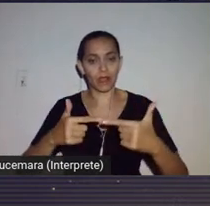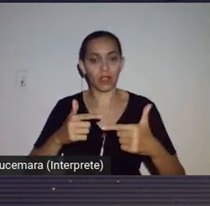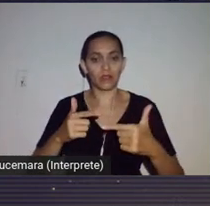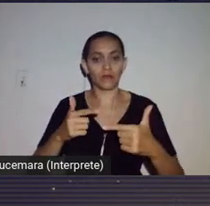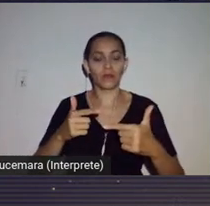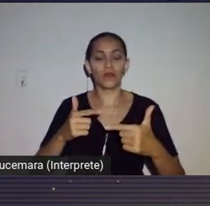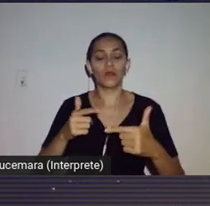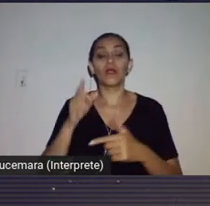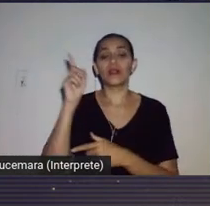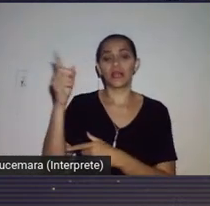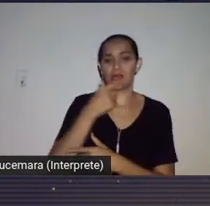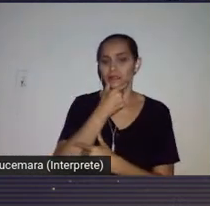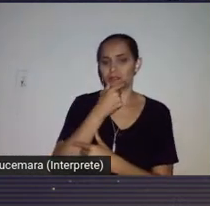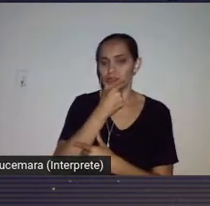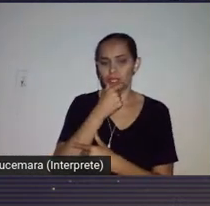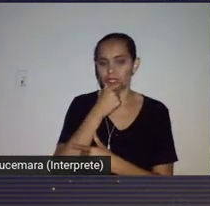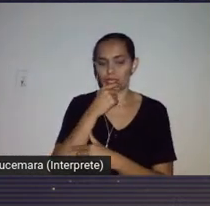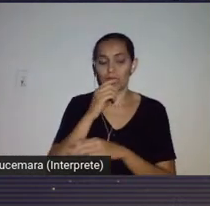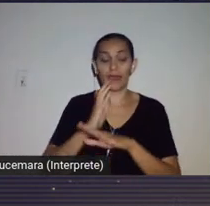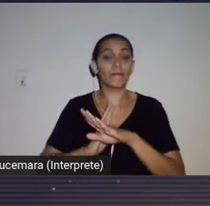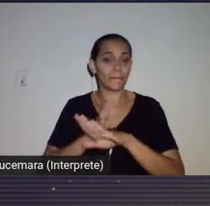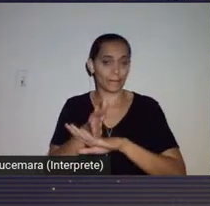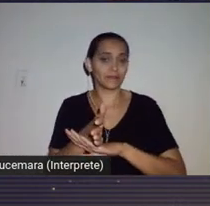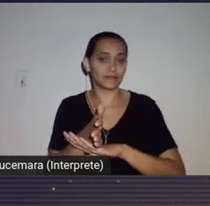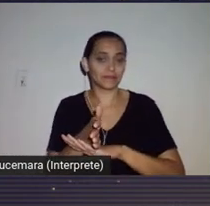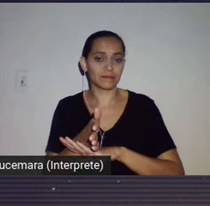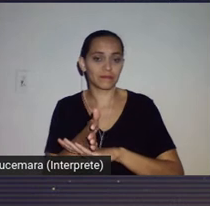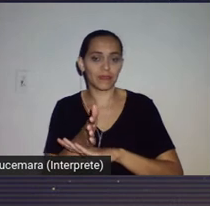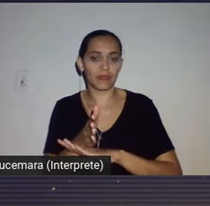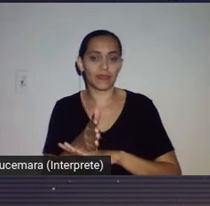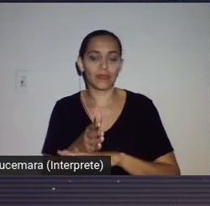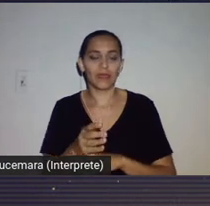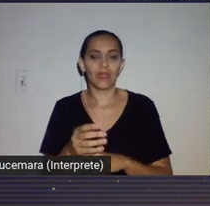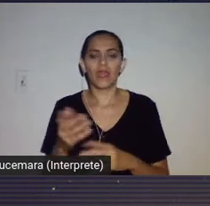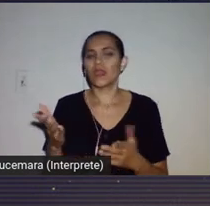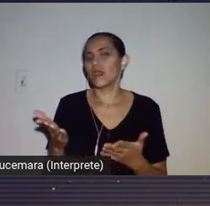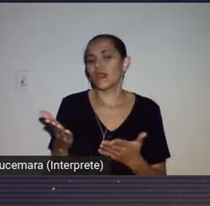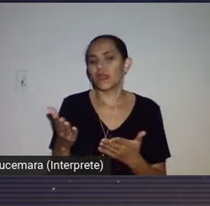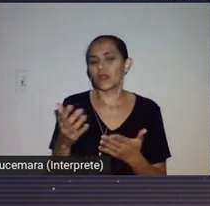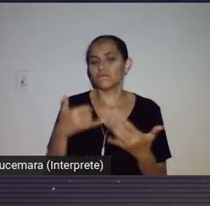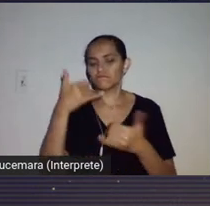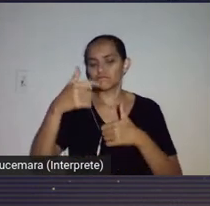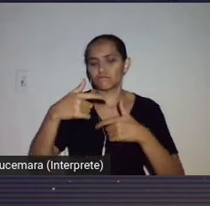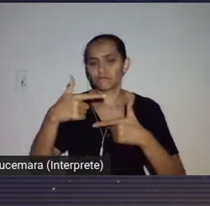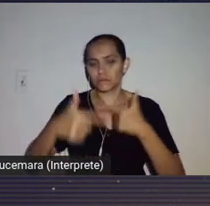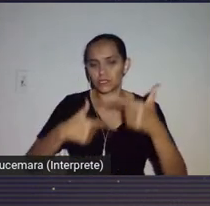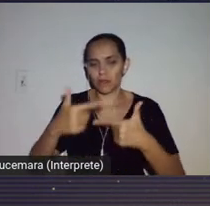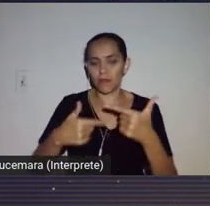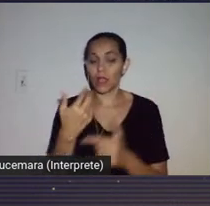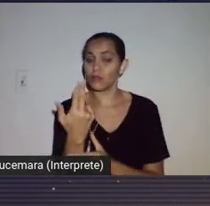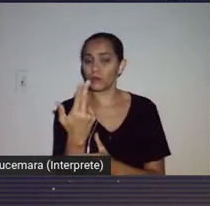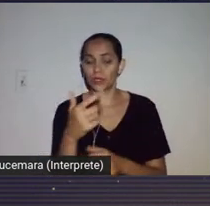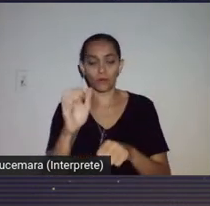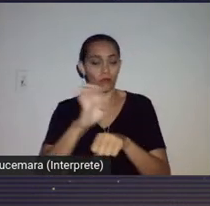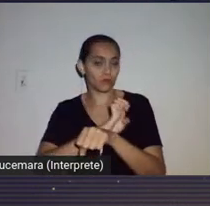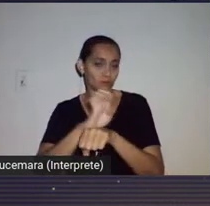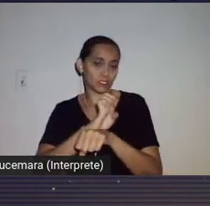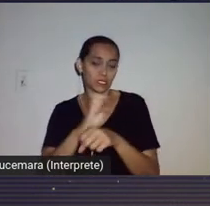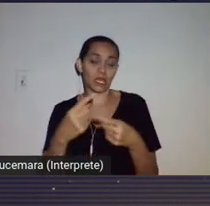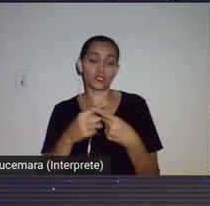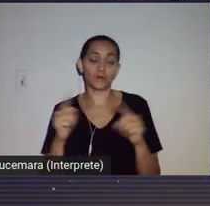foi a mesma posição que eu fiz no estágio. E como eu já comentei um pouco, o trabalho inclui meio que aspectos de diferentes